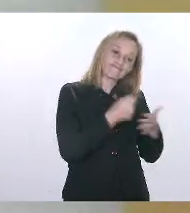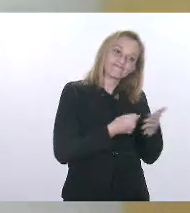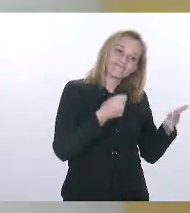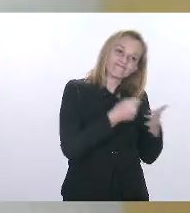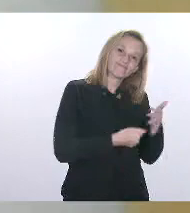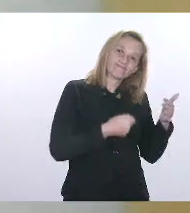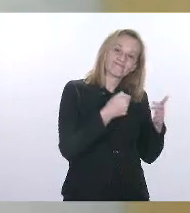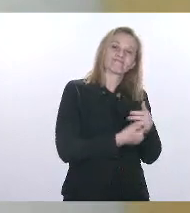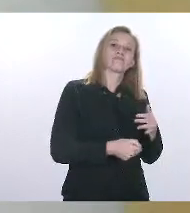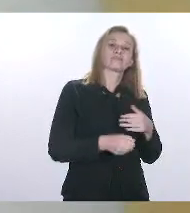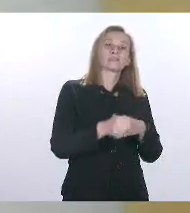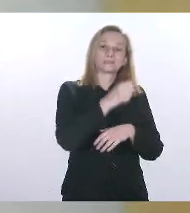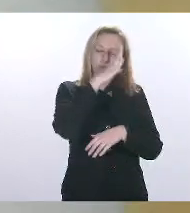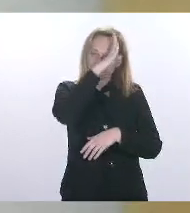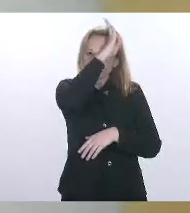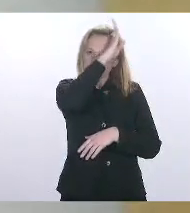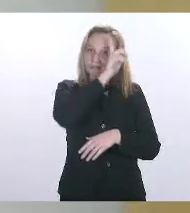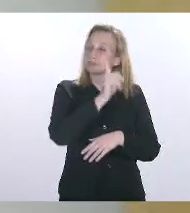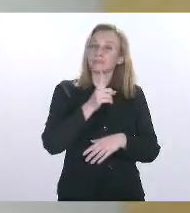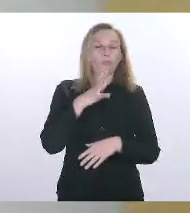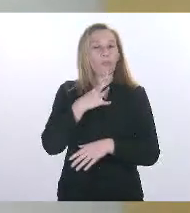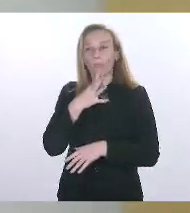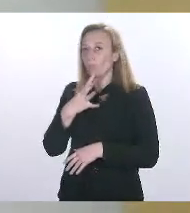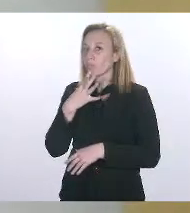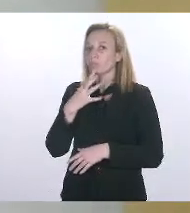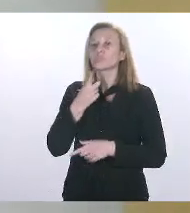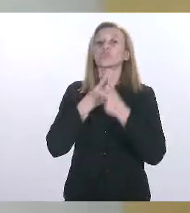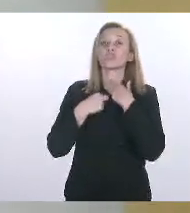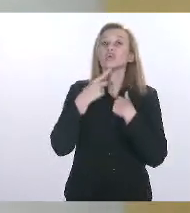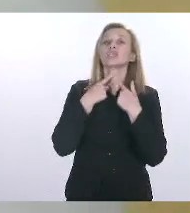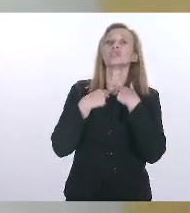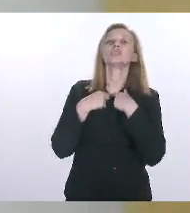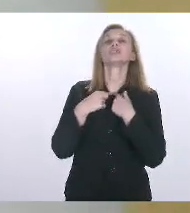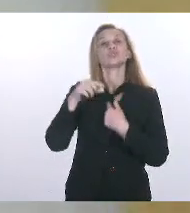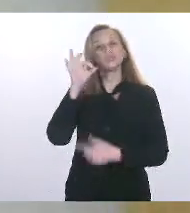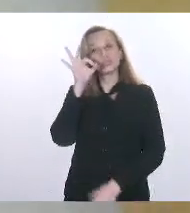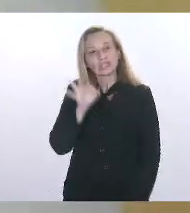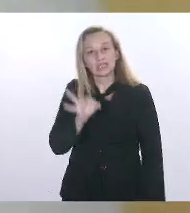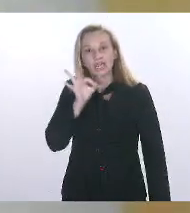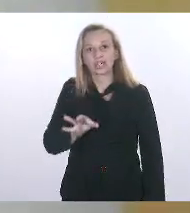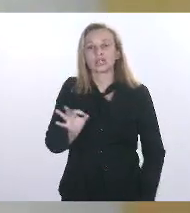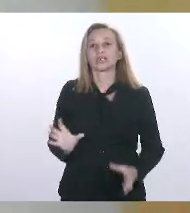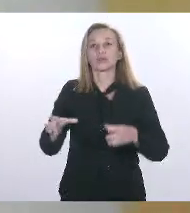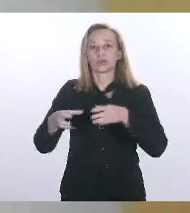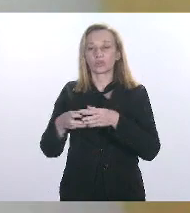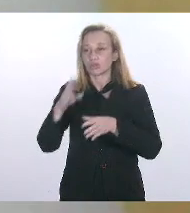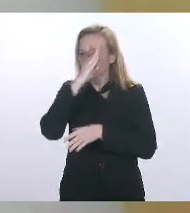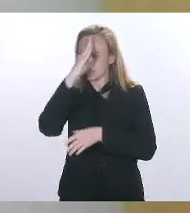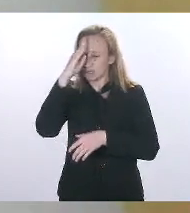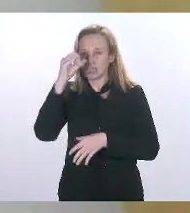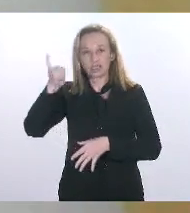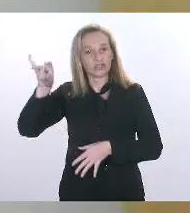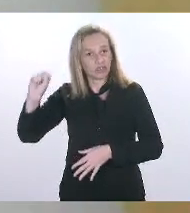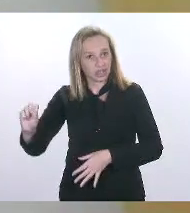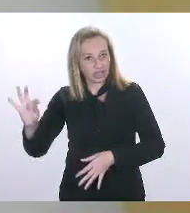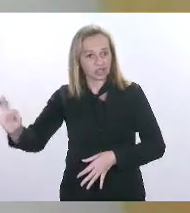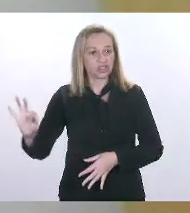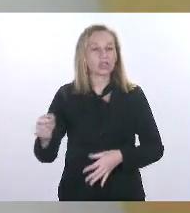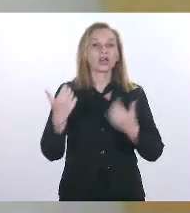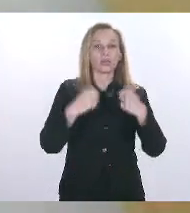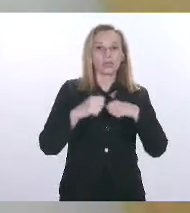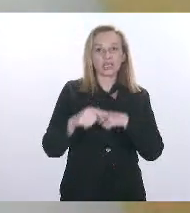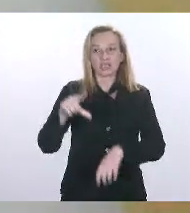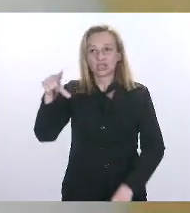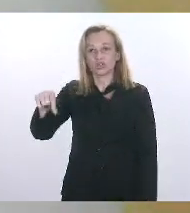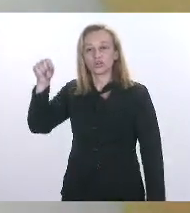do presidente Bolsonaro em não reconhecer a vontade legítima da comunidade acadêmica do Cefet. É preciso nomear o